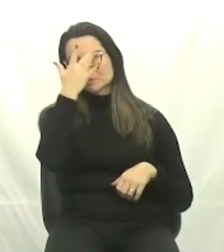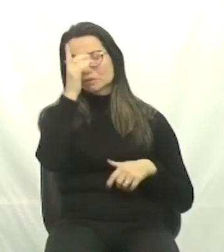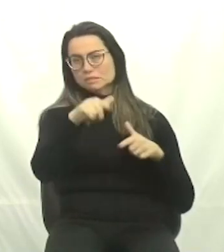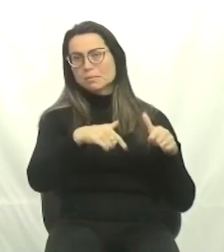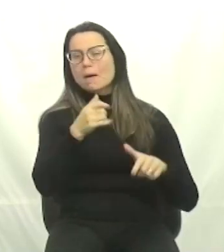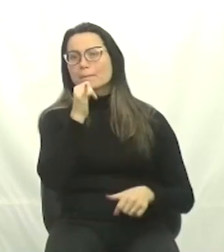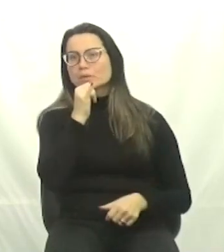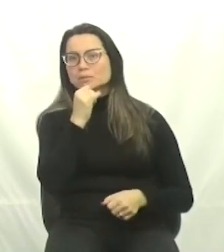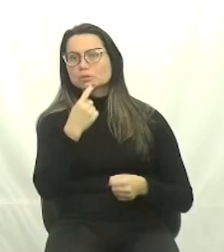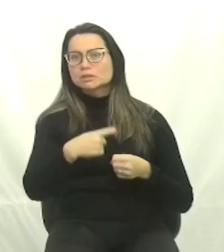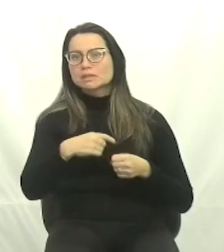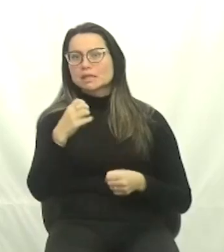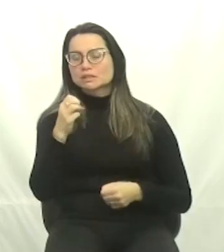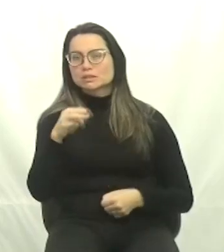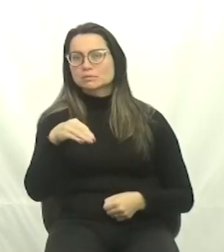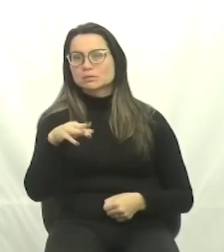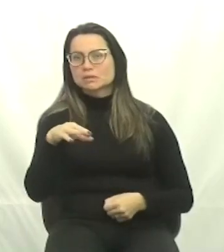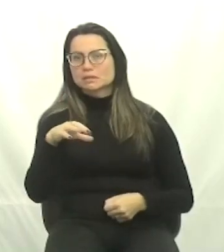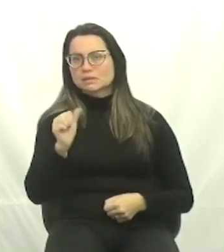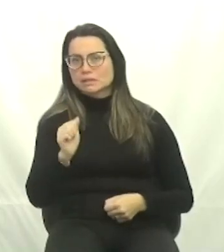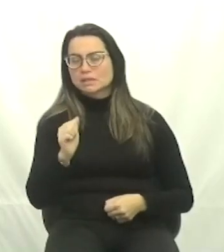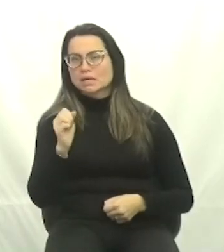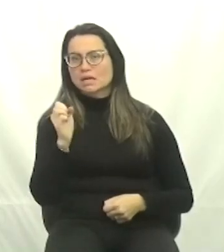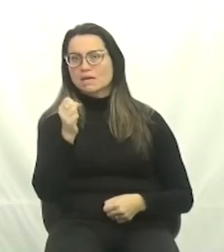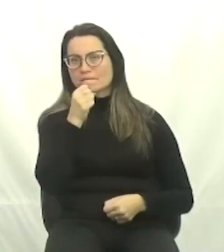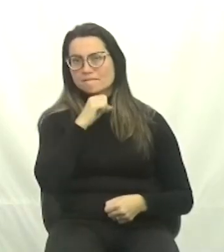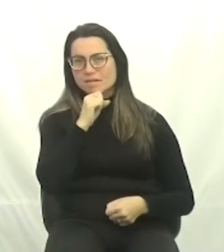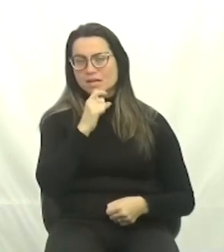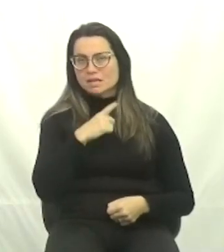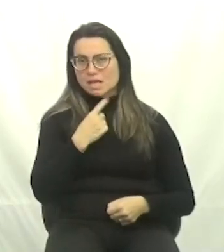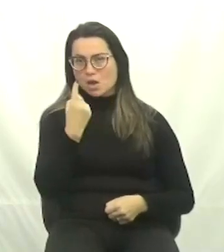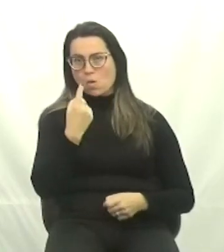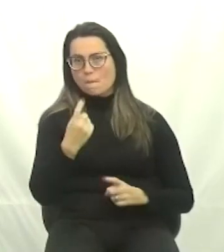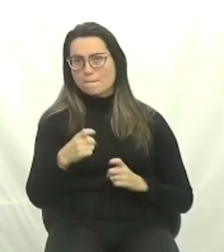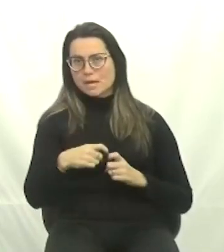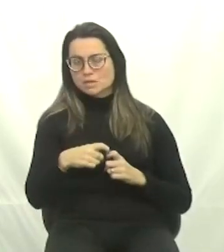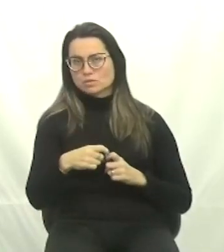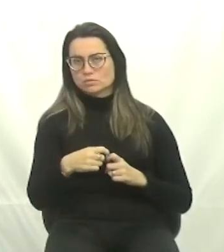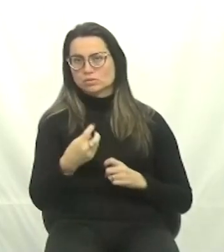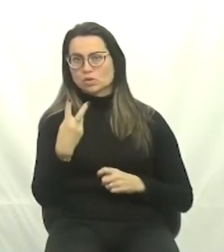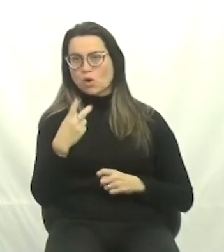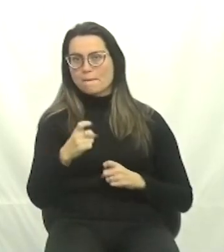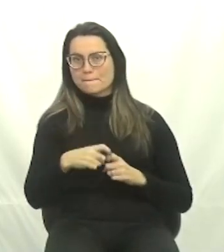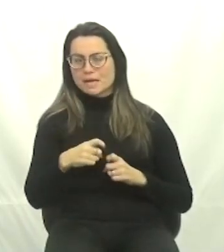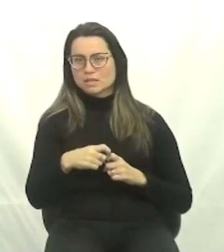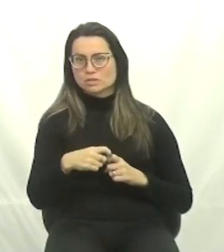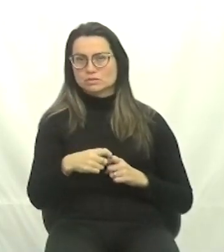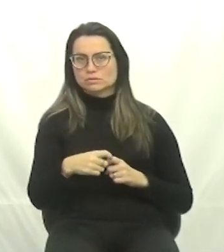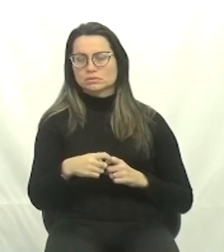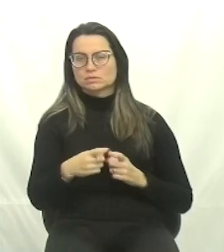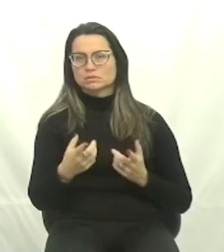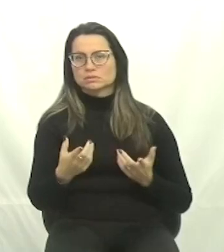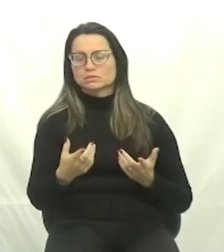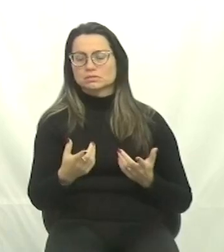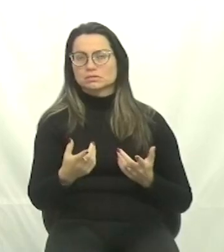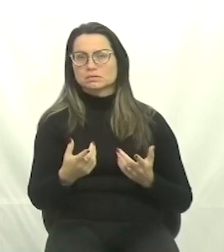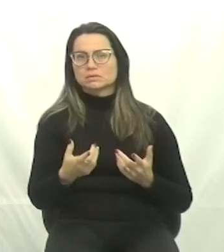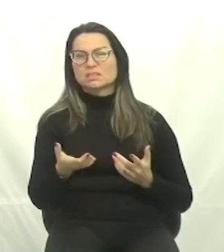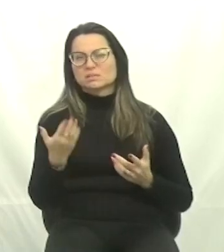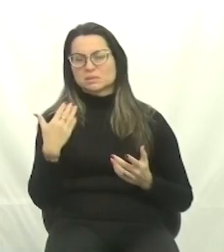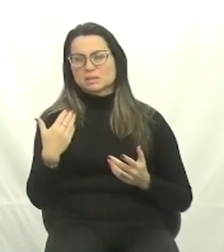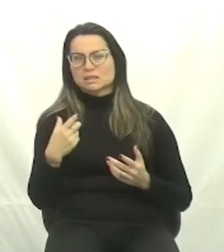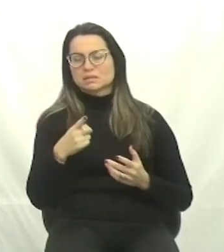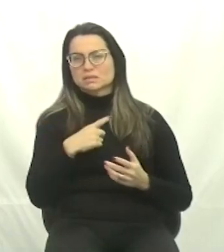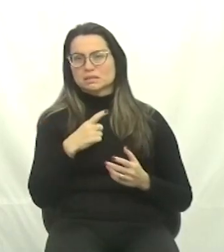cidade Mineira Velha. Nós temos um médico agora. Quando tinha dois médicos, um tempo atrás teve dois com horários, alguns horários de um